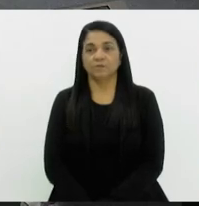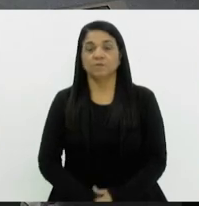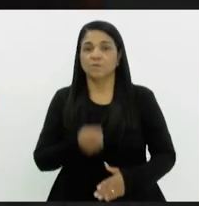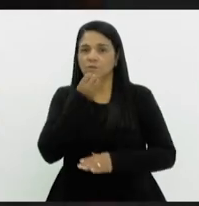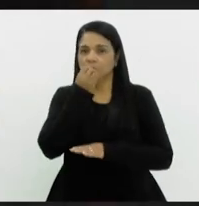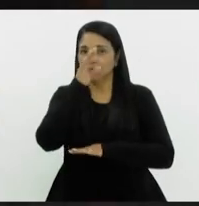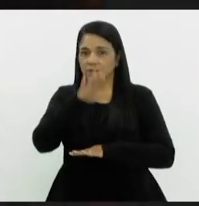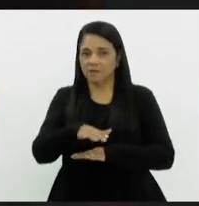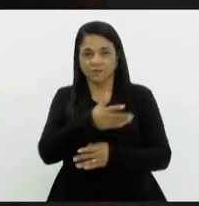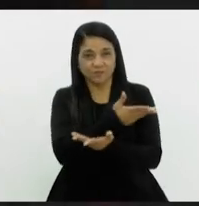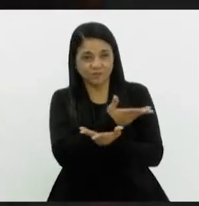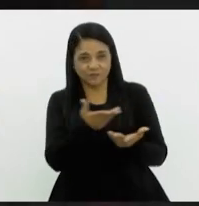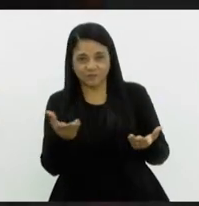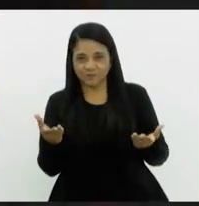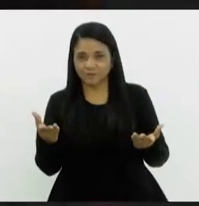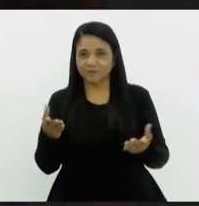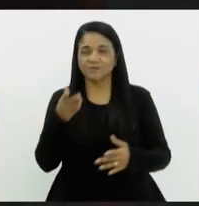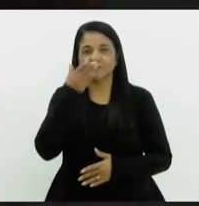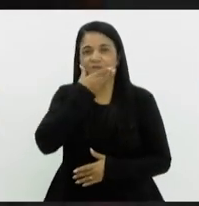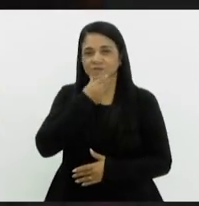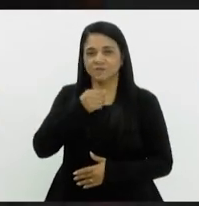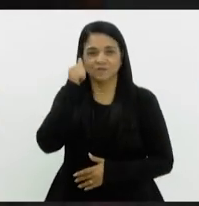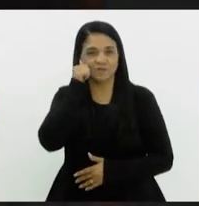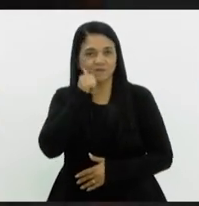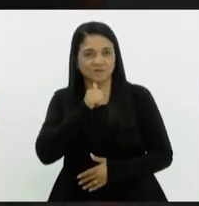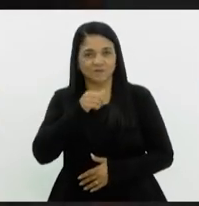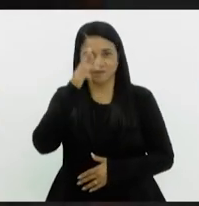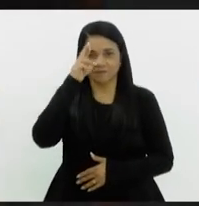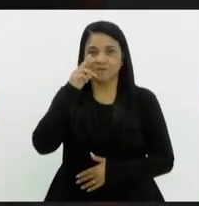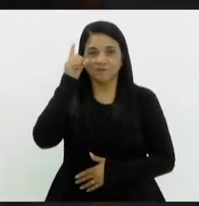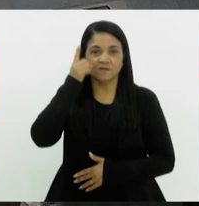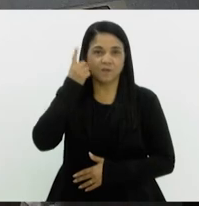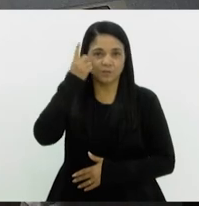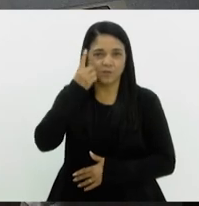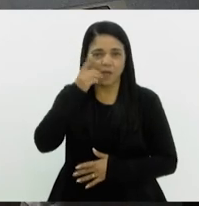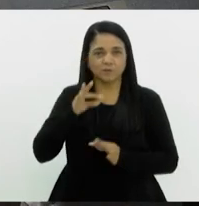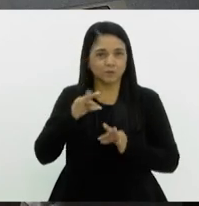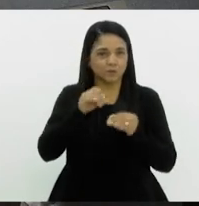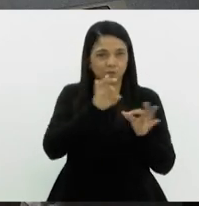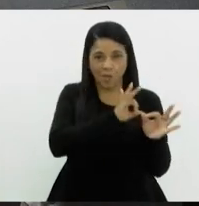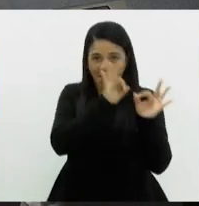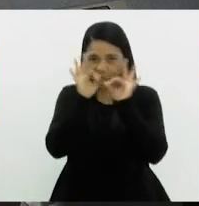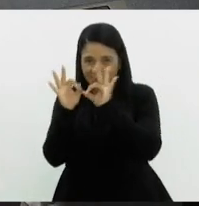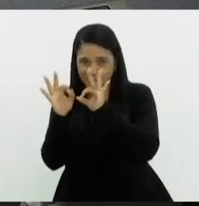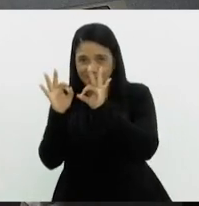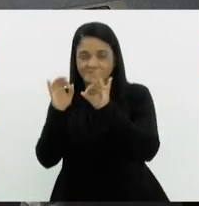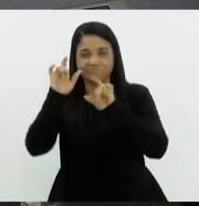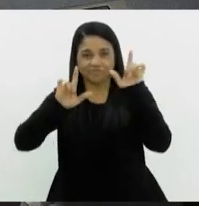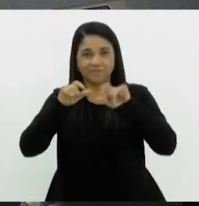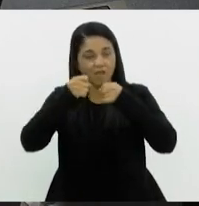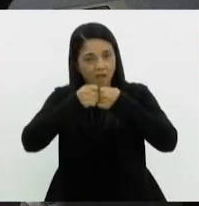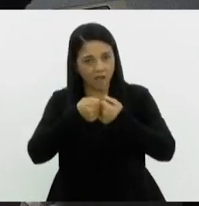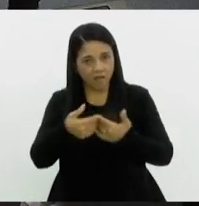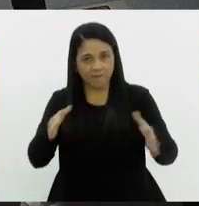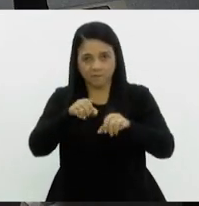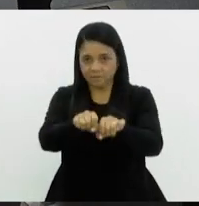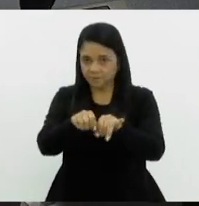Boa tarde a todos e todas, senhoras e senhores deputados e todos que nos acompanham. Está reaberta a